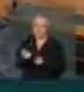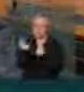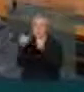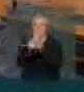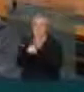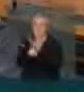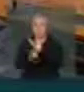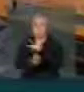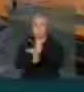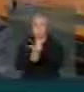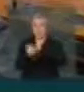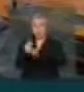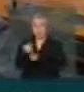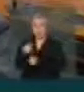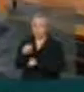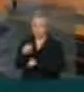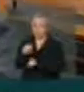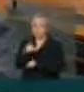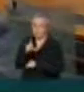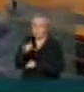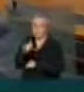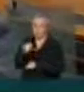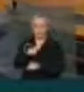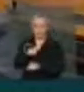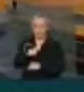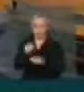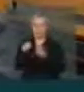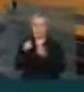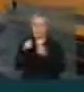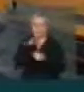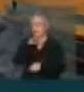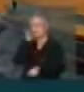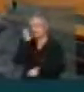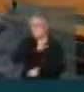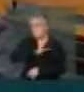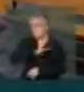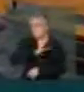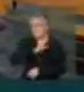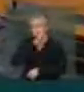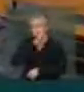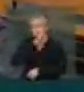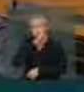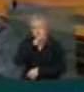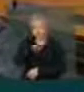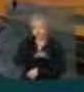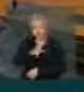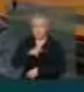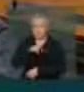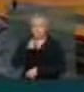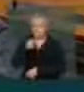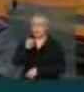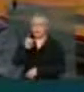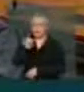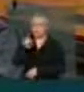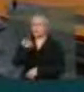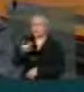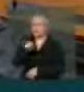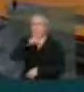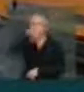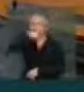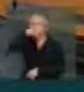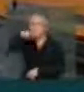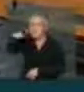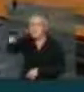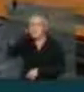tem uma qualidade deficitária, até pelos números aqui que o senhor João Batista colocou. Imagina, 800 mil por mês,